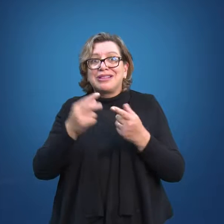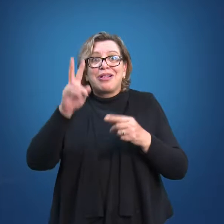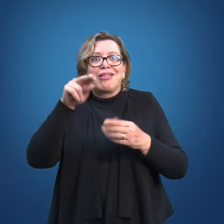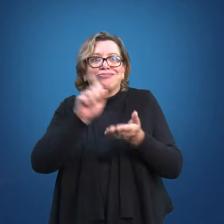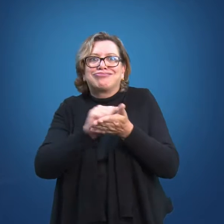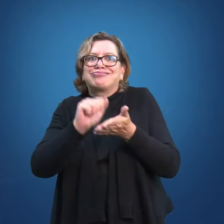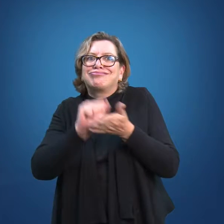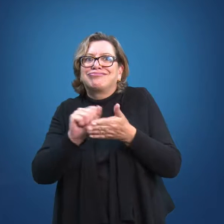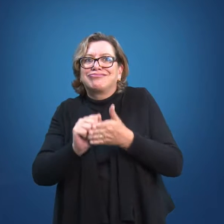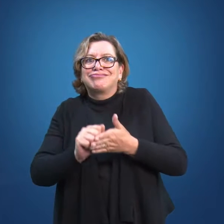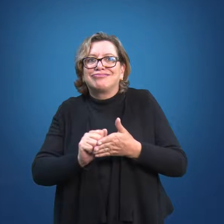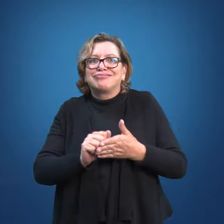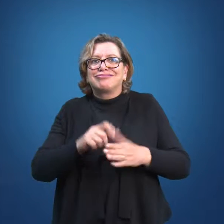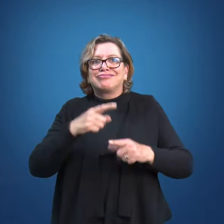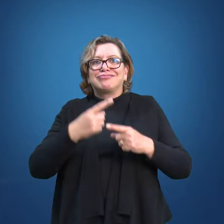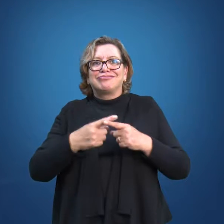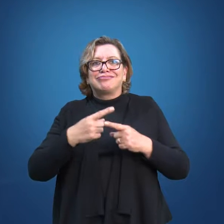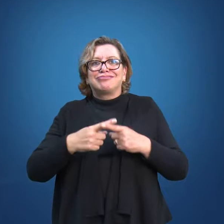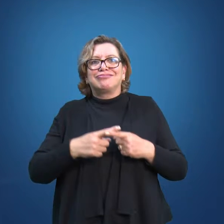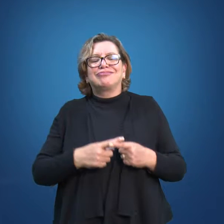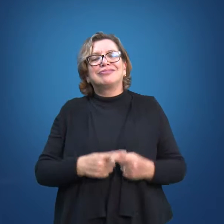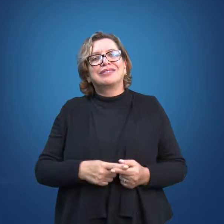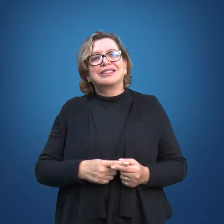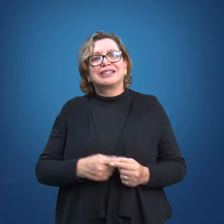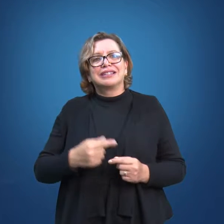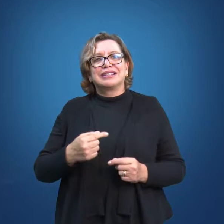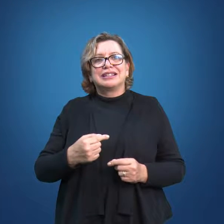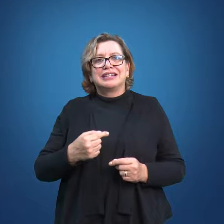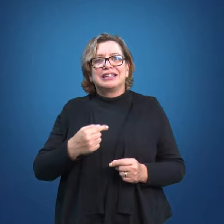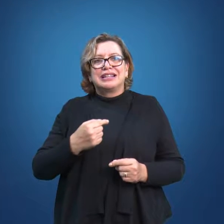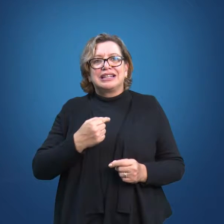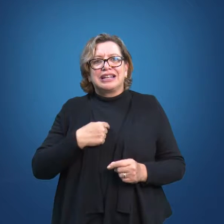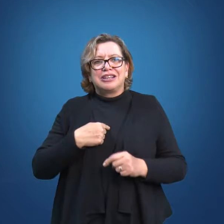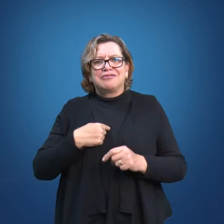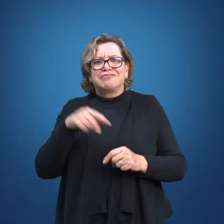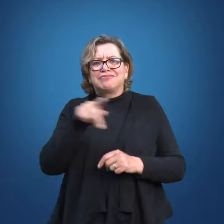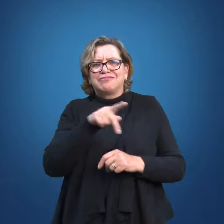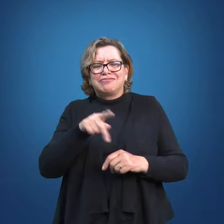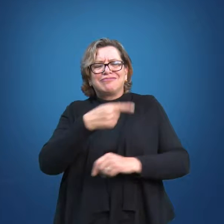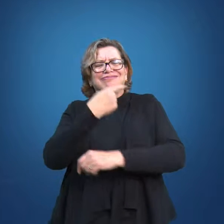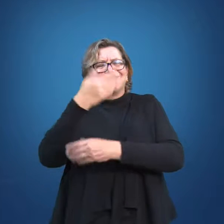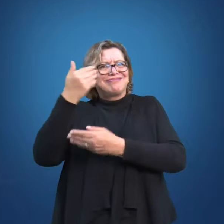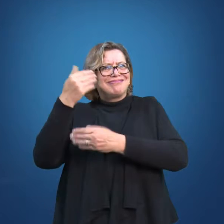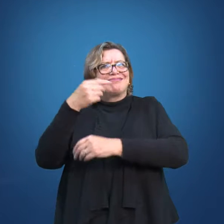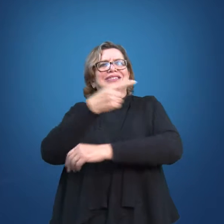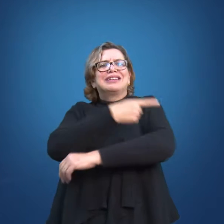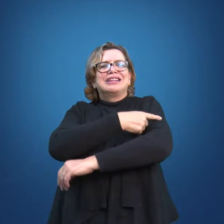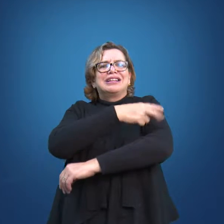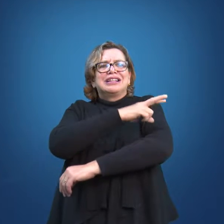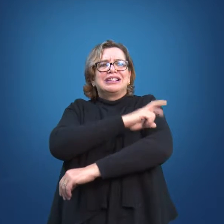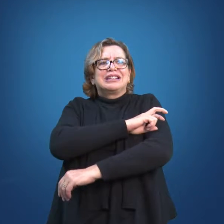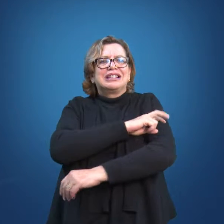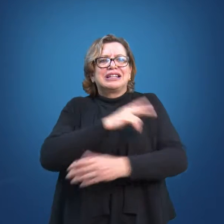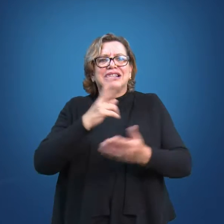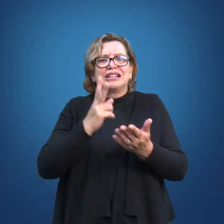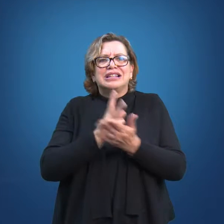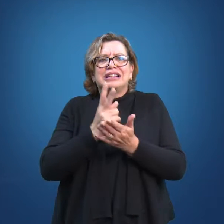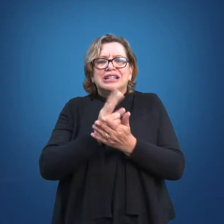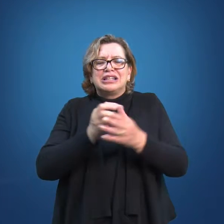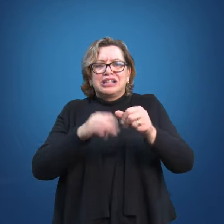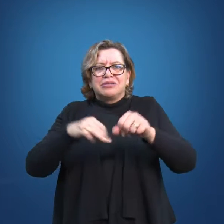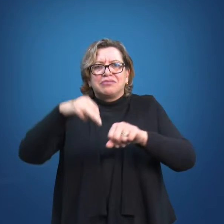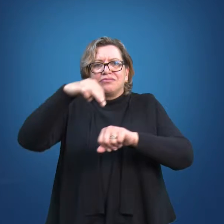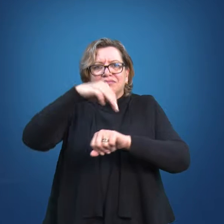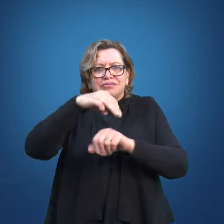escrevemos. Então, devido a essa parte minha de professora dos anos iniciais, eu, na pesquisa do